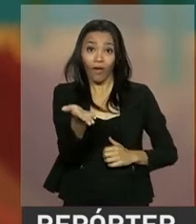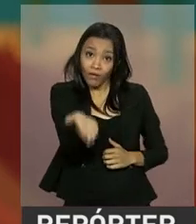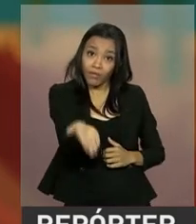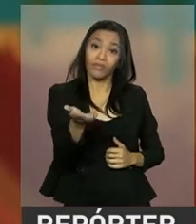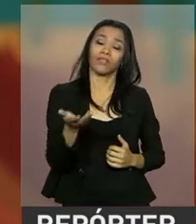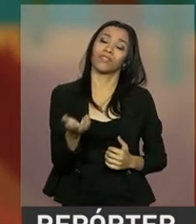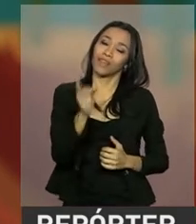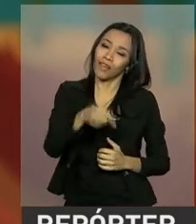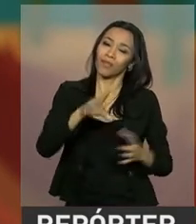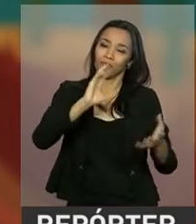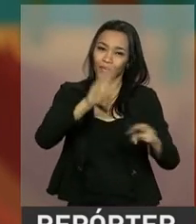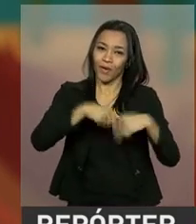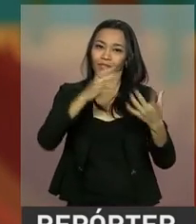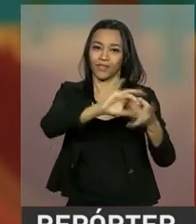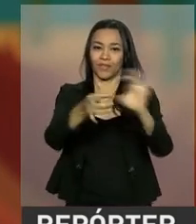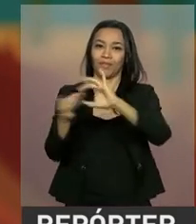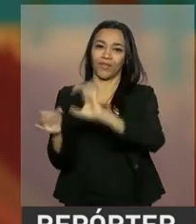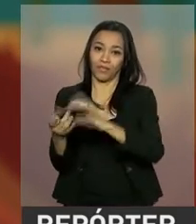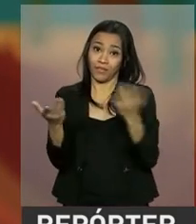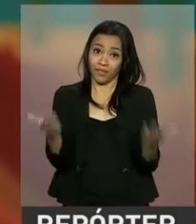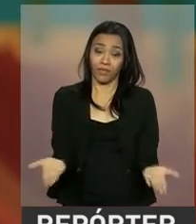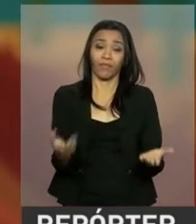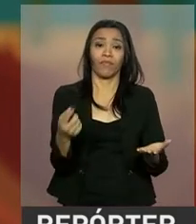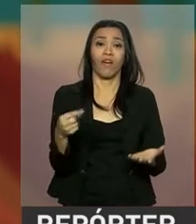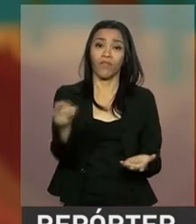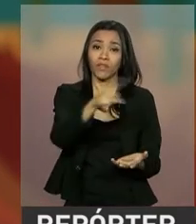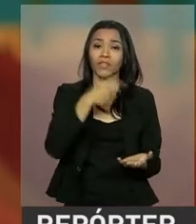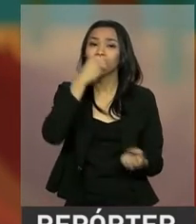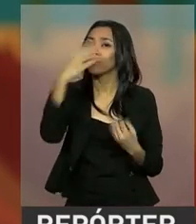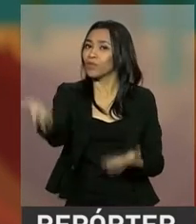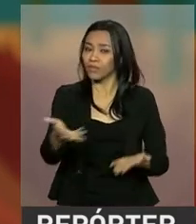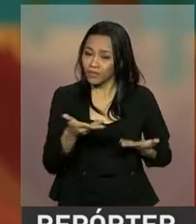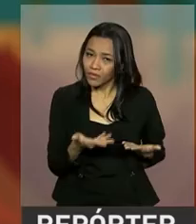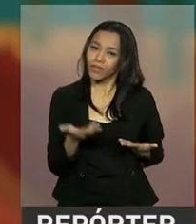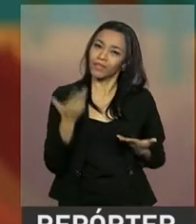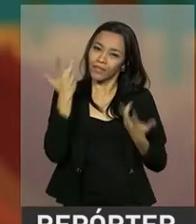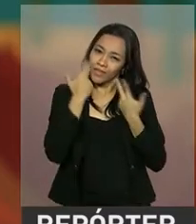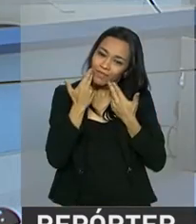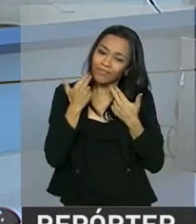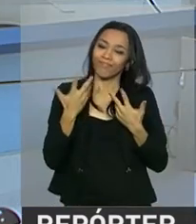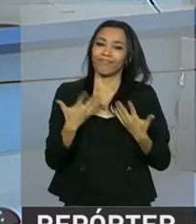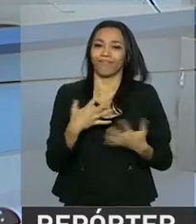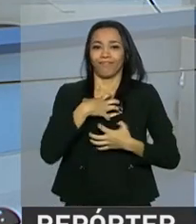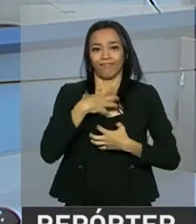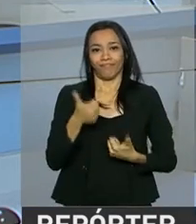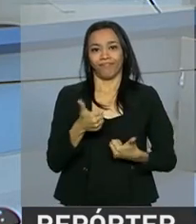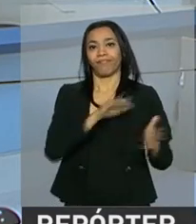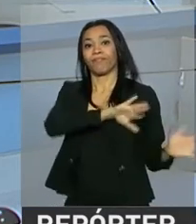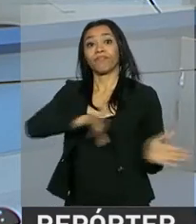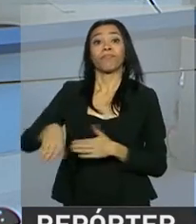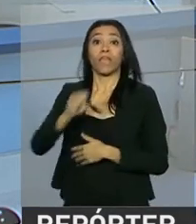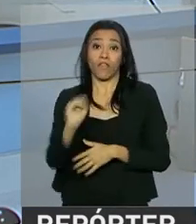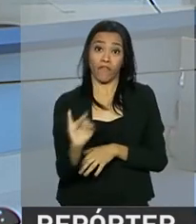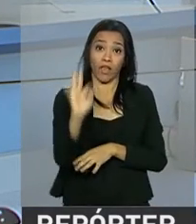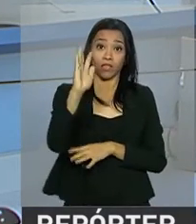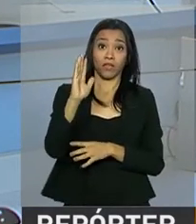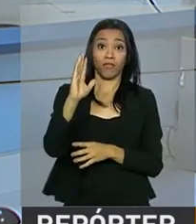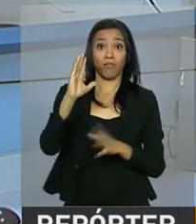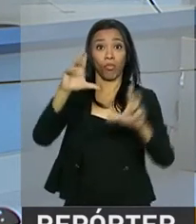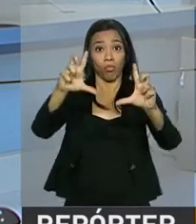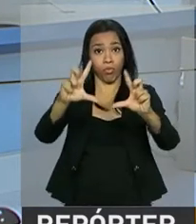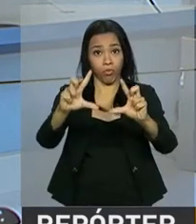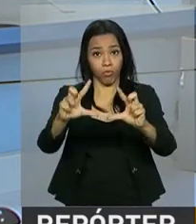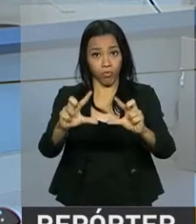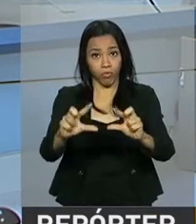ocasião das olimpíadas têm portanto seja bem vindo e venha tranquilo a inflação oficial perdeu força e